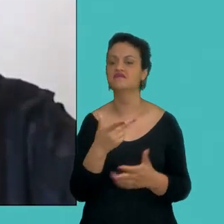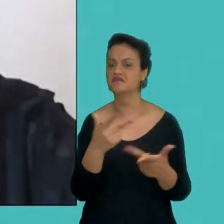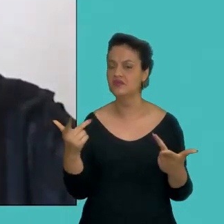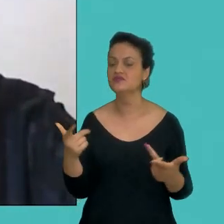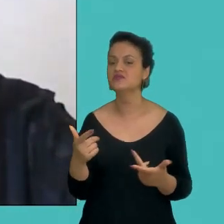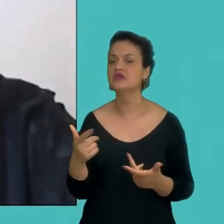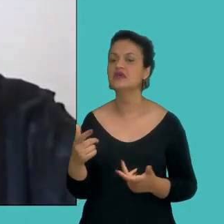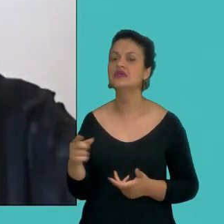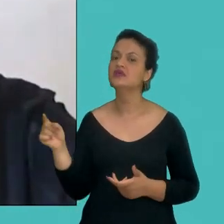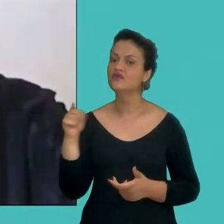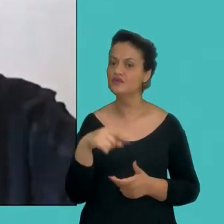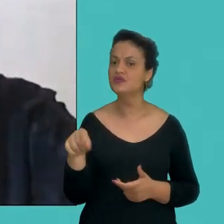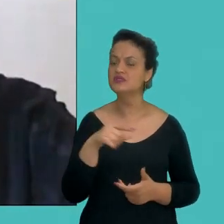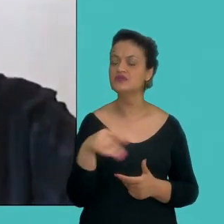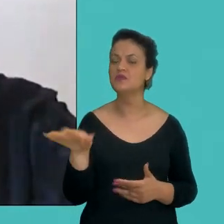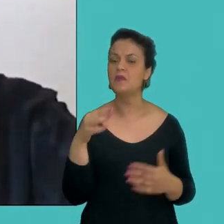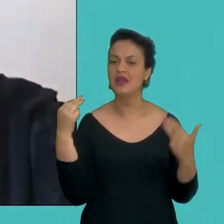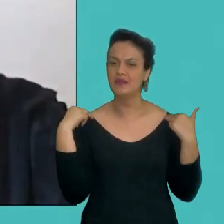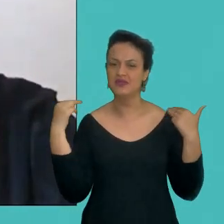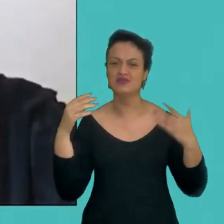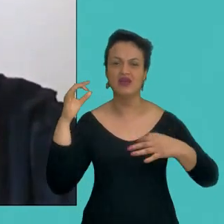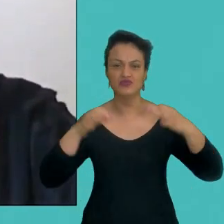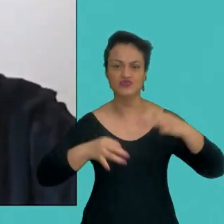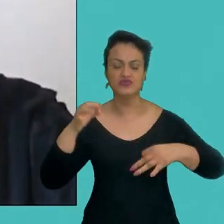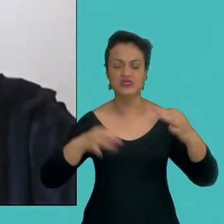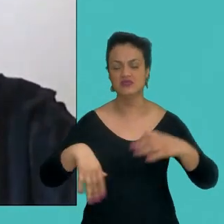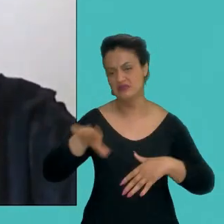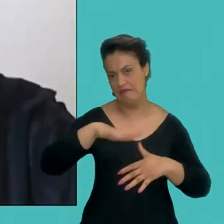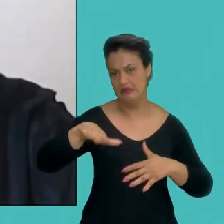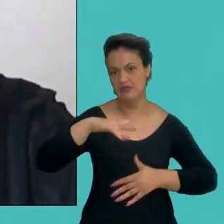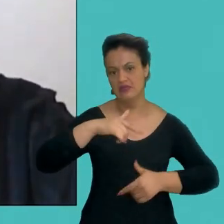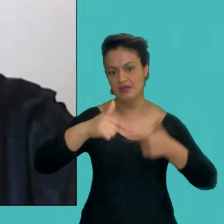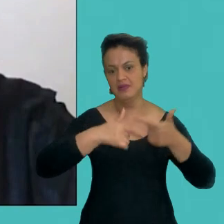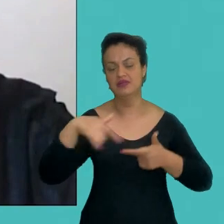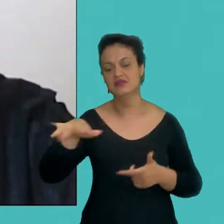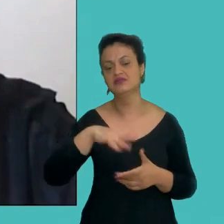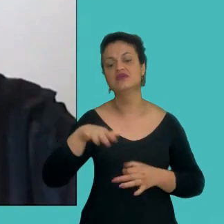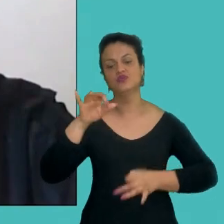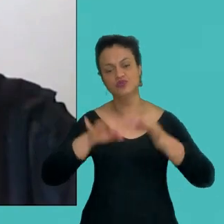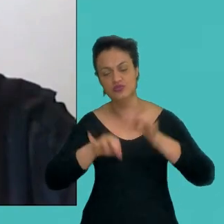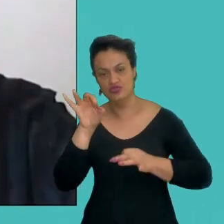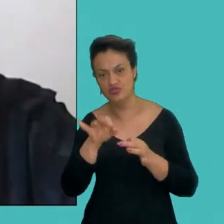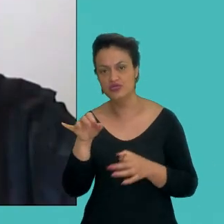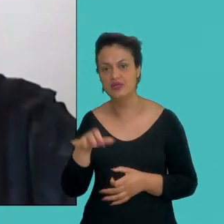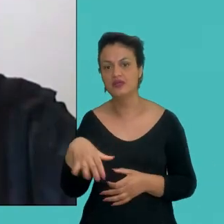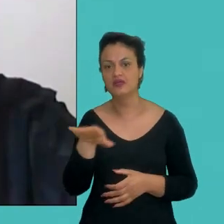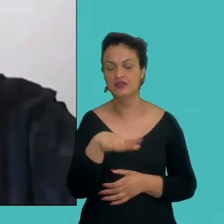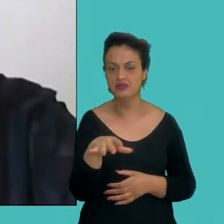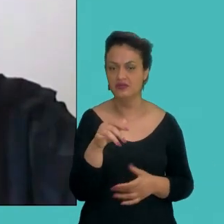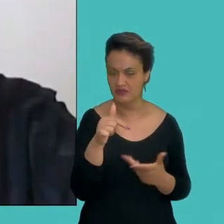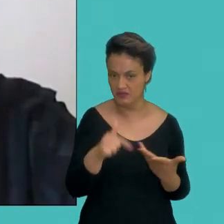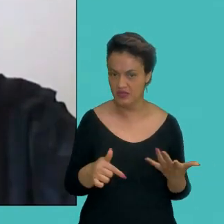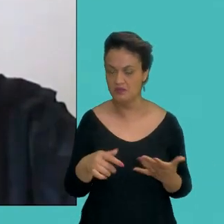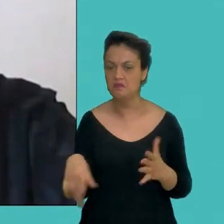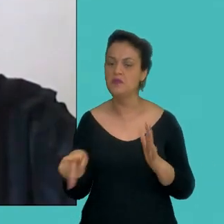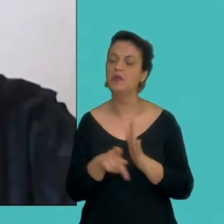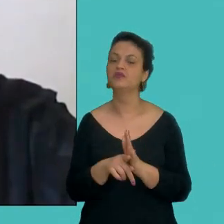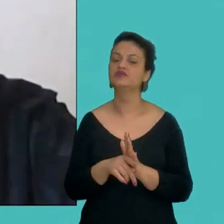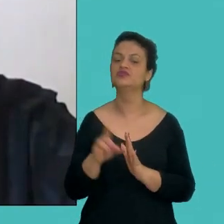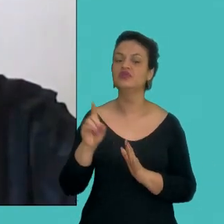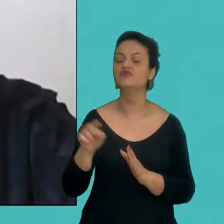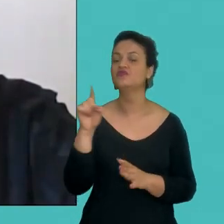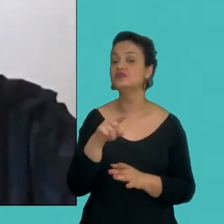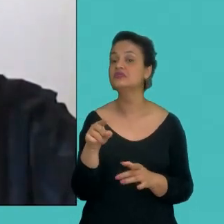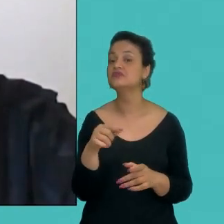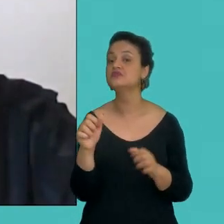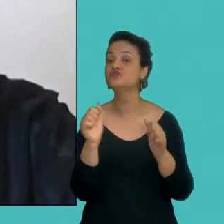conjunto aí. Eu acho que vocês, como magistrados, juízes, público específico no campo dos operadores